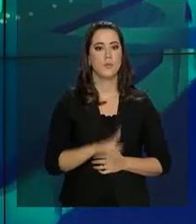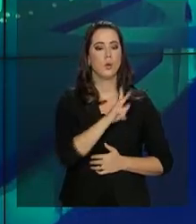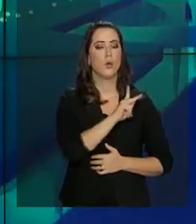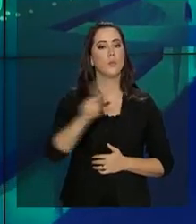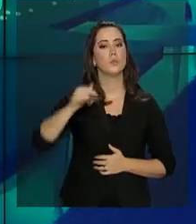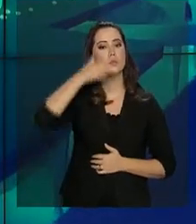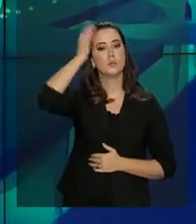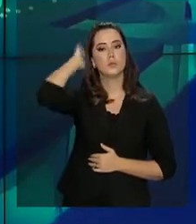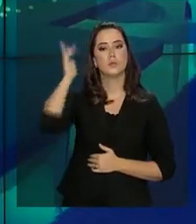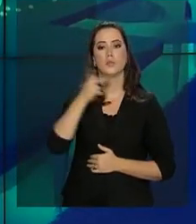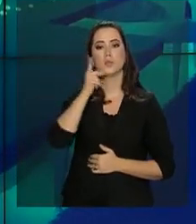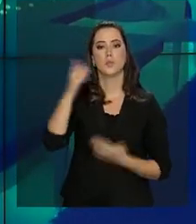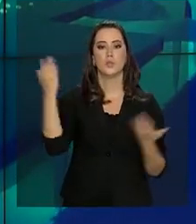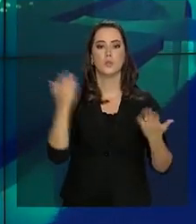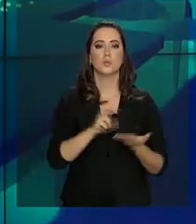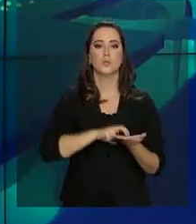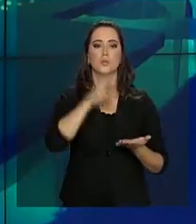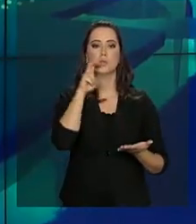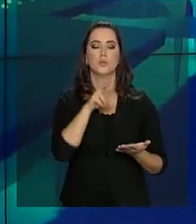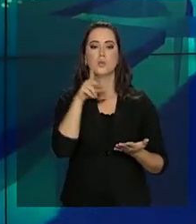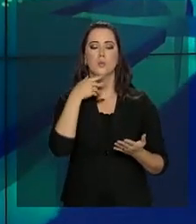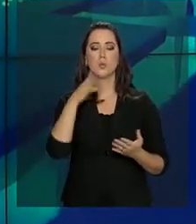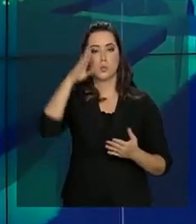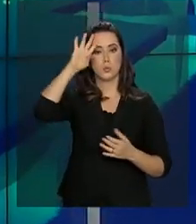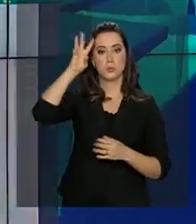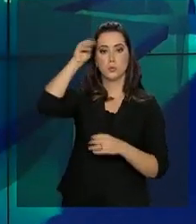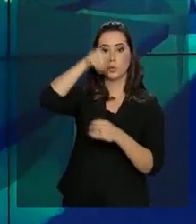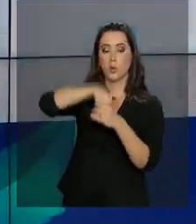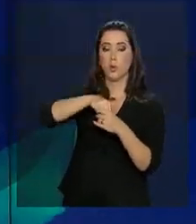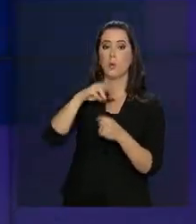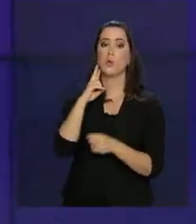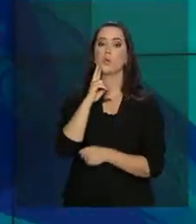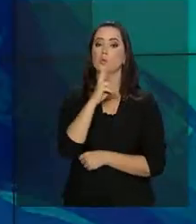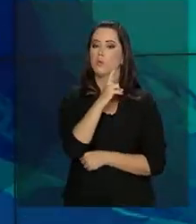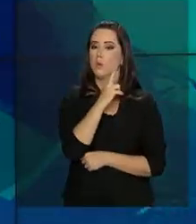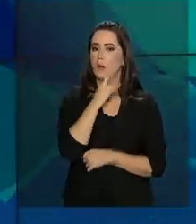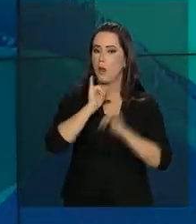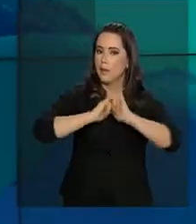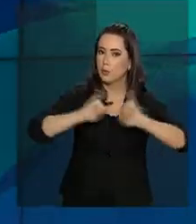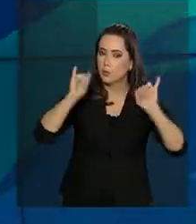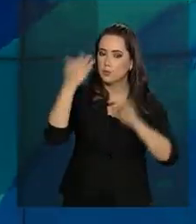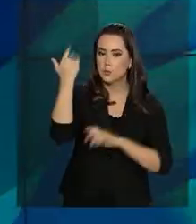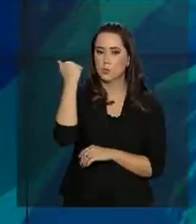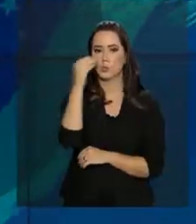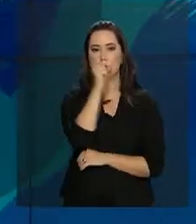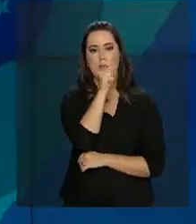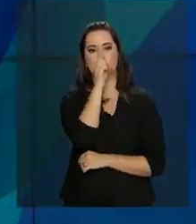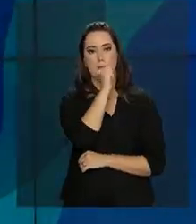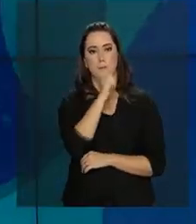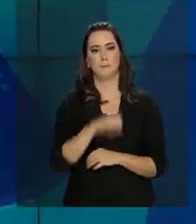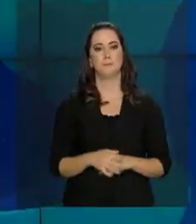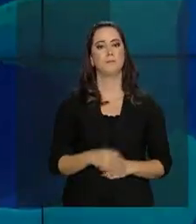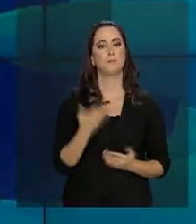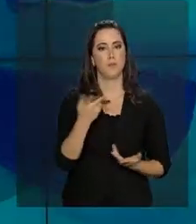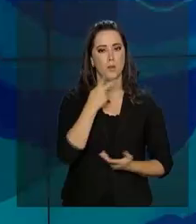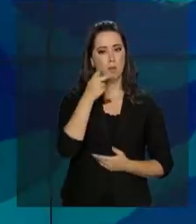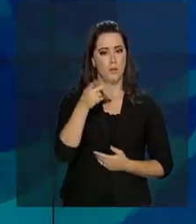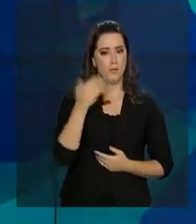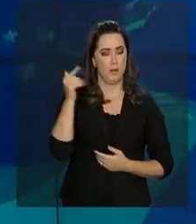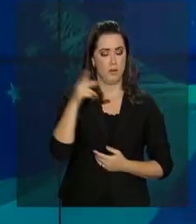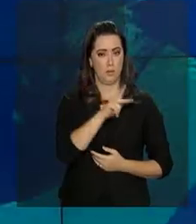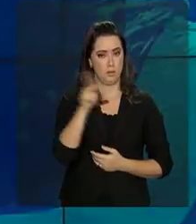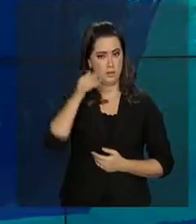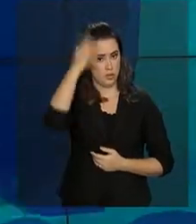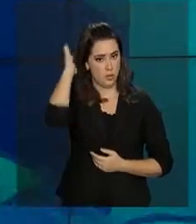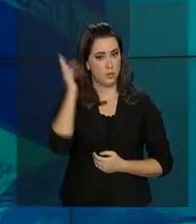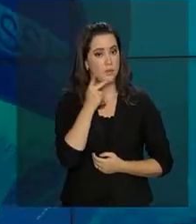O presidente Michel Temer falou hoje de manhã sobre a intervenção de Roraima, anunciada no último sábado. Segundo o presidente, a